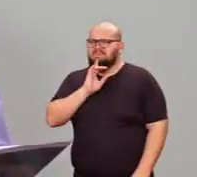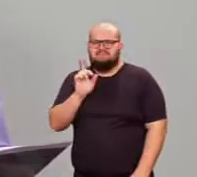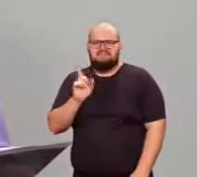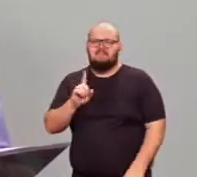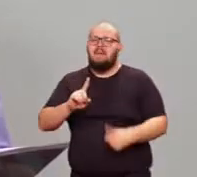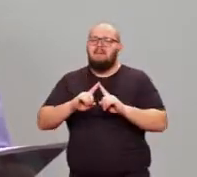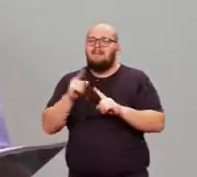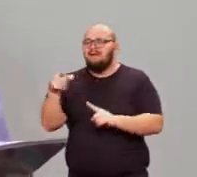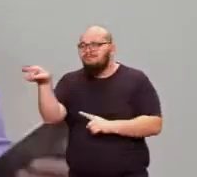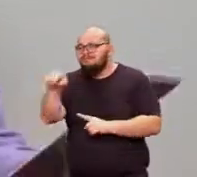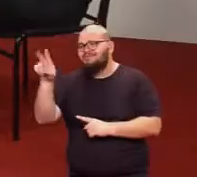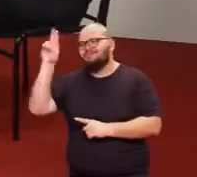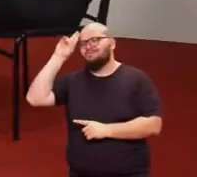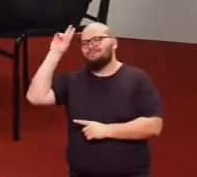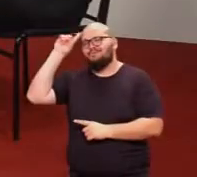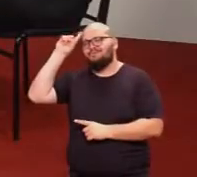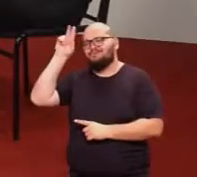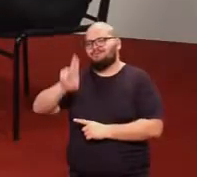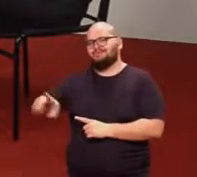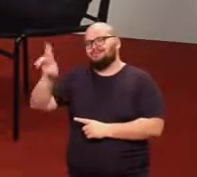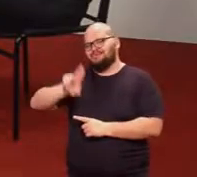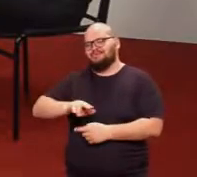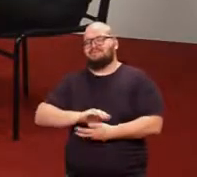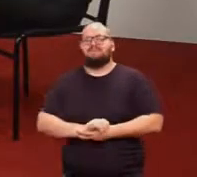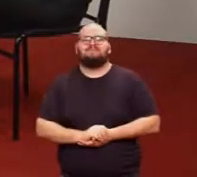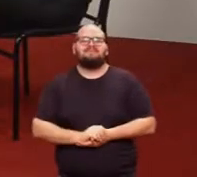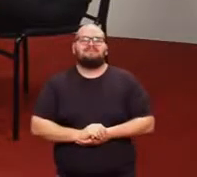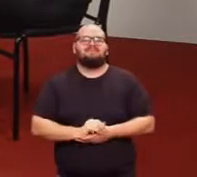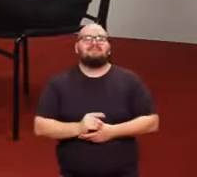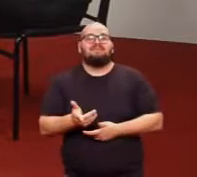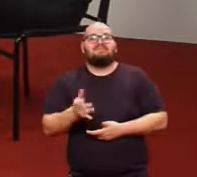grande maioria da população, mas que faz parte do dia a dia de vocês.